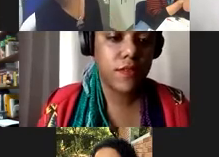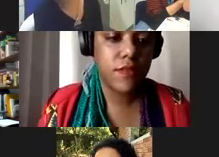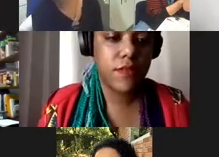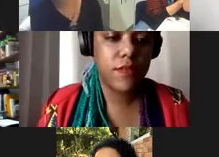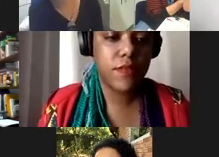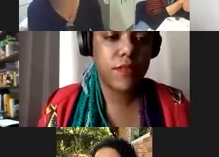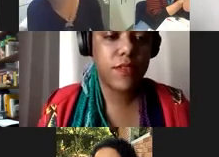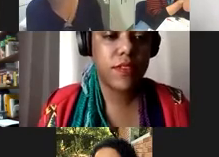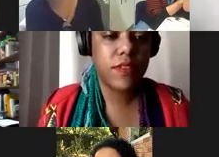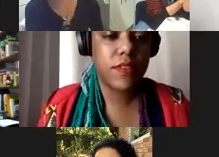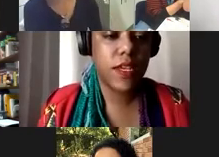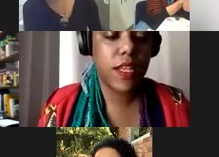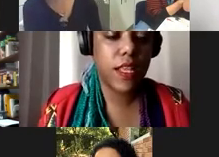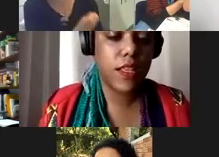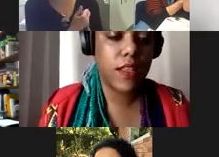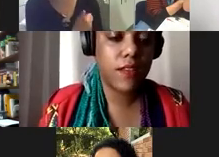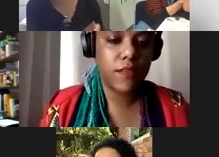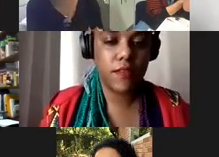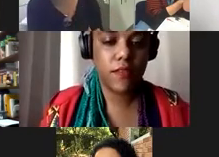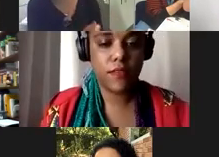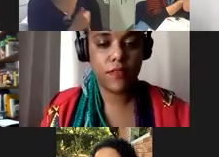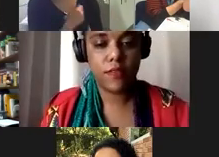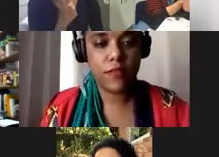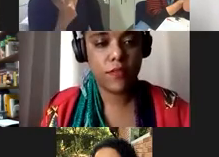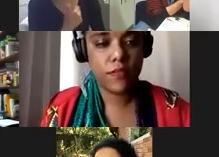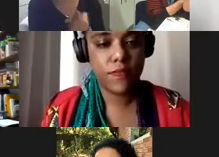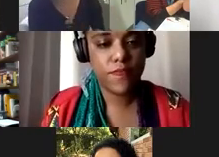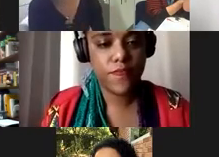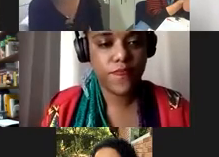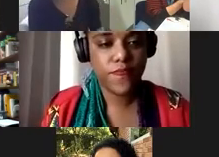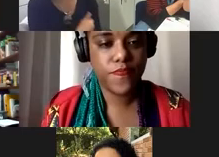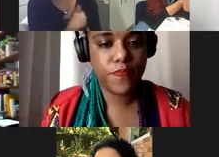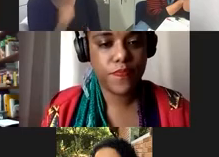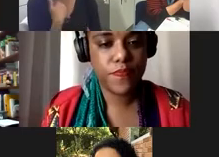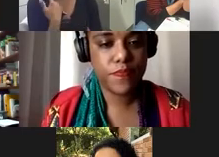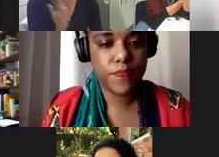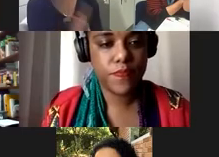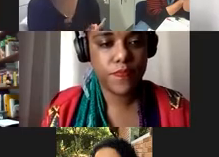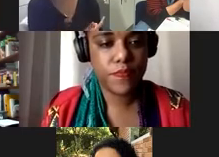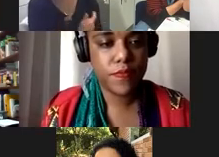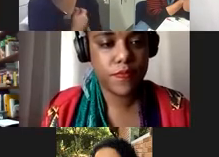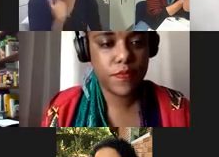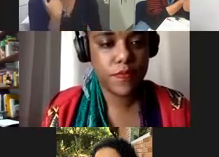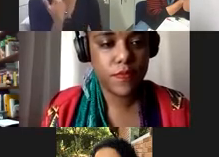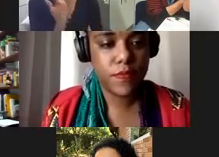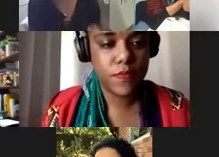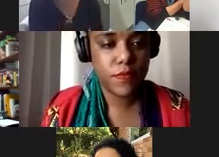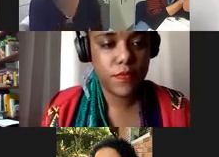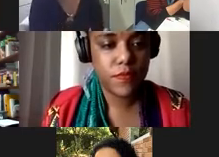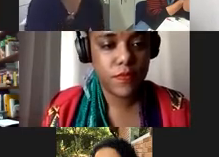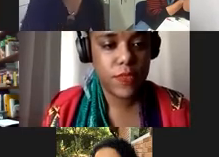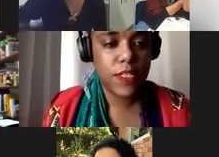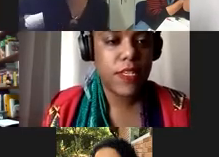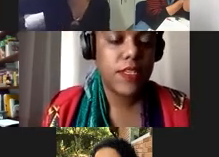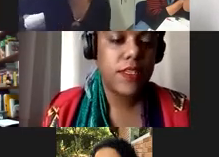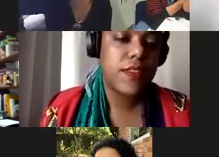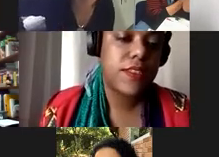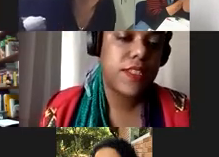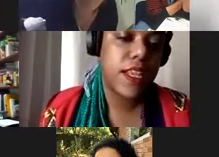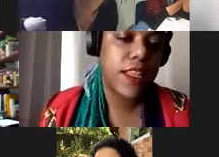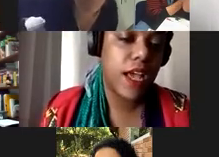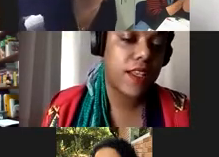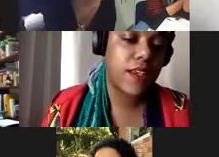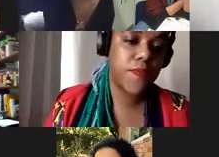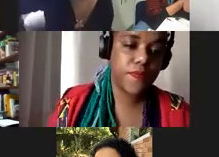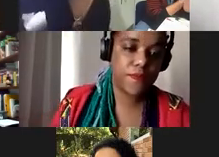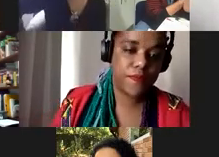de formação cultural. A gente tem Thaís, a gente tem Taidara, a gente tem Thalita Caivão, a gente tem Thalita Magá, a